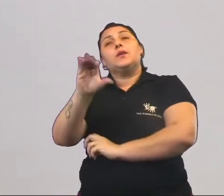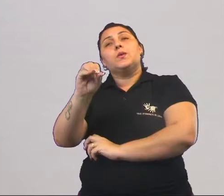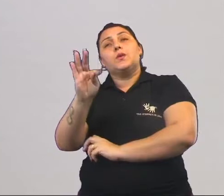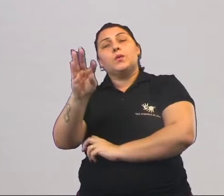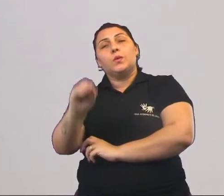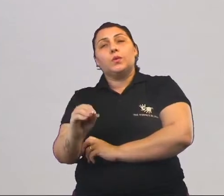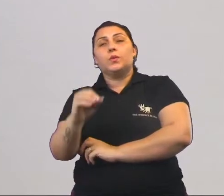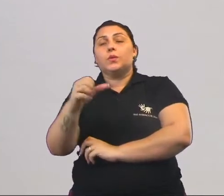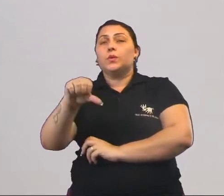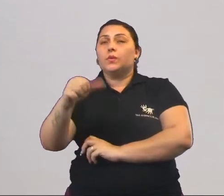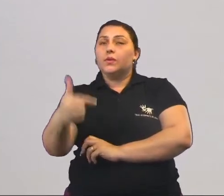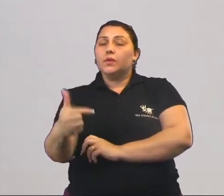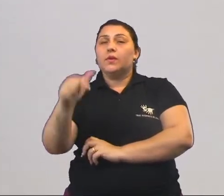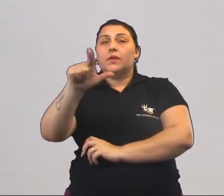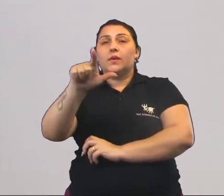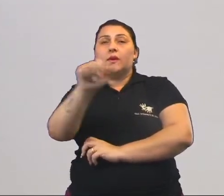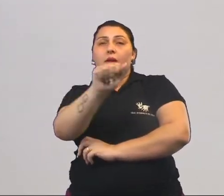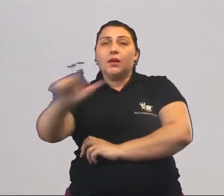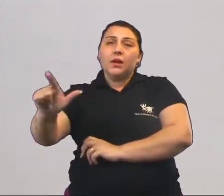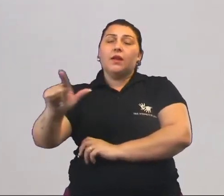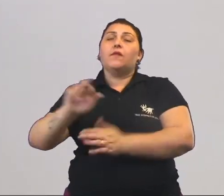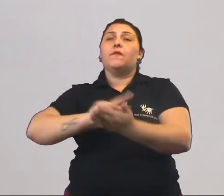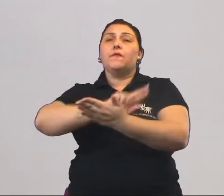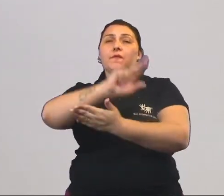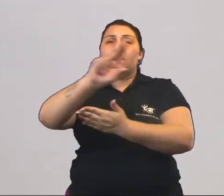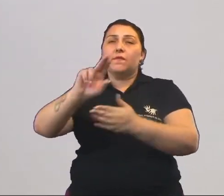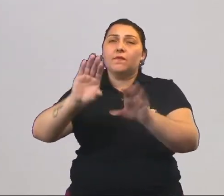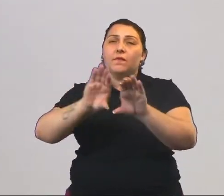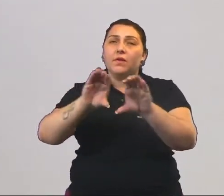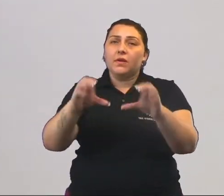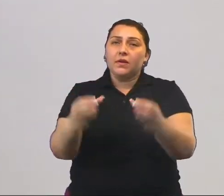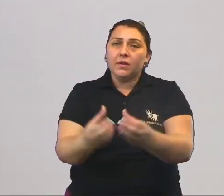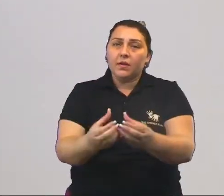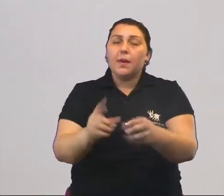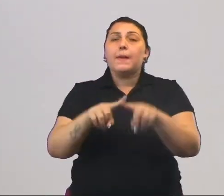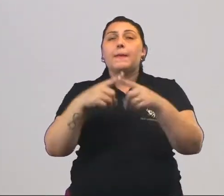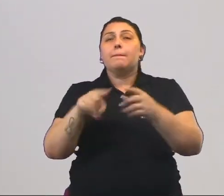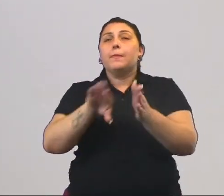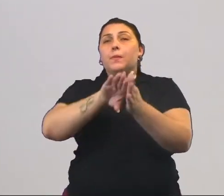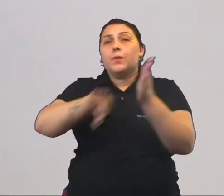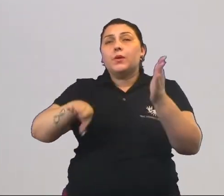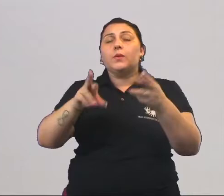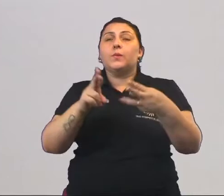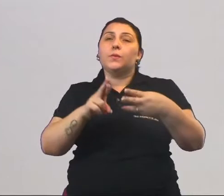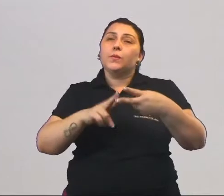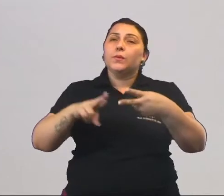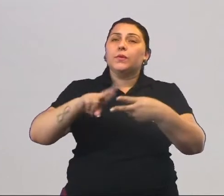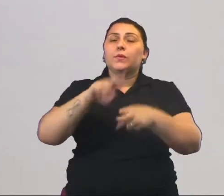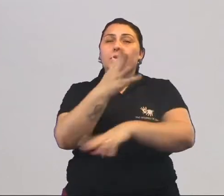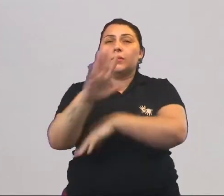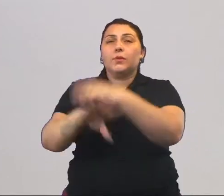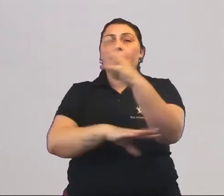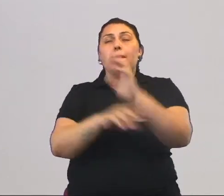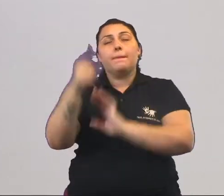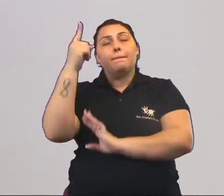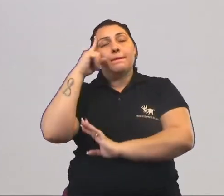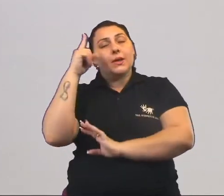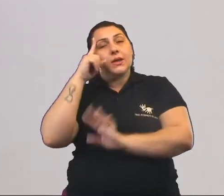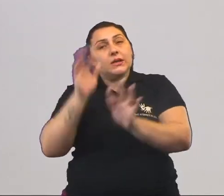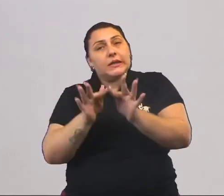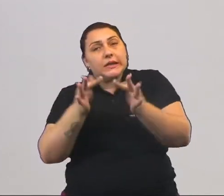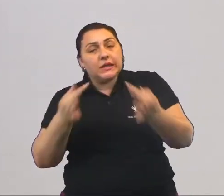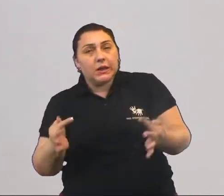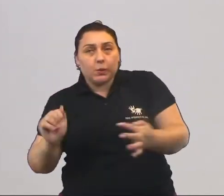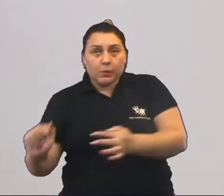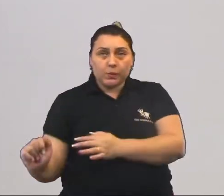Eco 92 e várias conferências sobre o meio ambiente. Mas eles sempre estão tirando os recursos do meio ambiente, pensando simplesmente